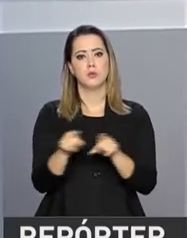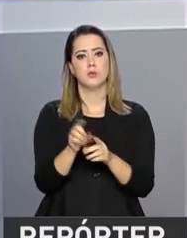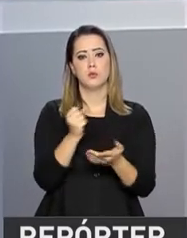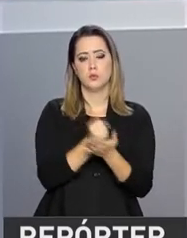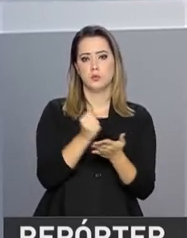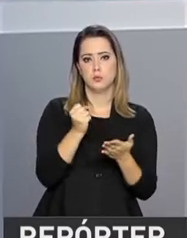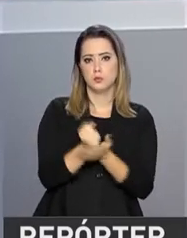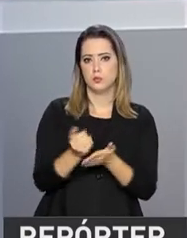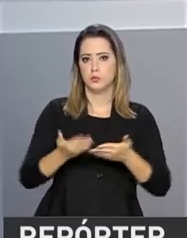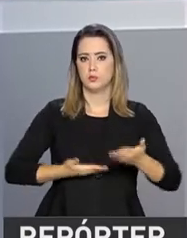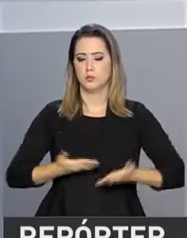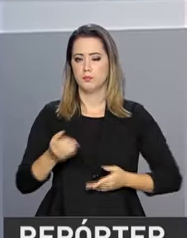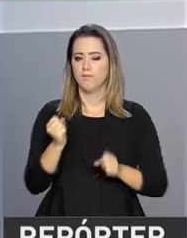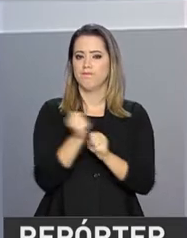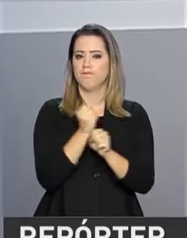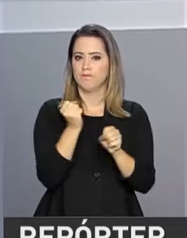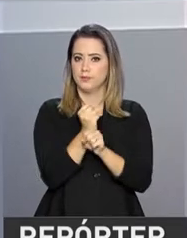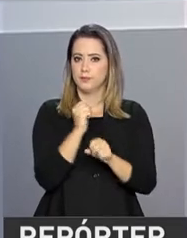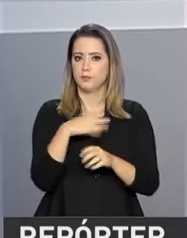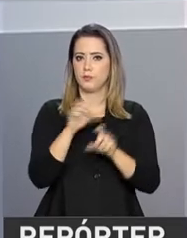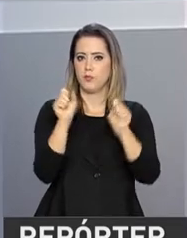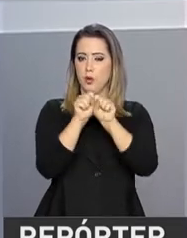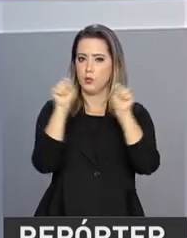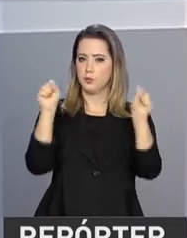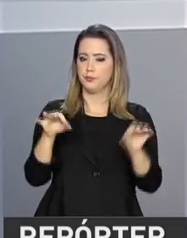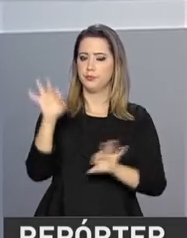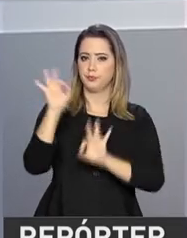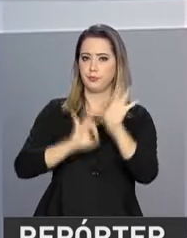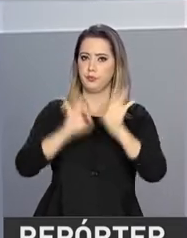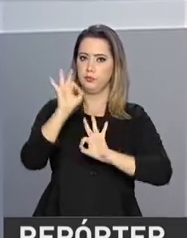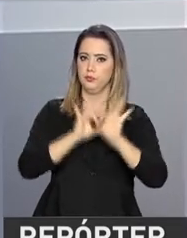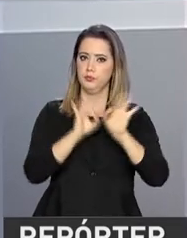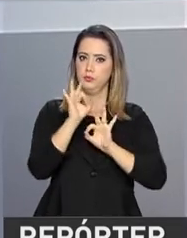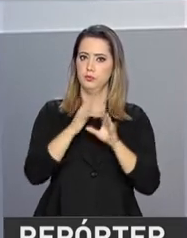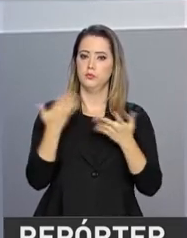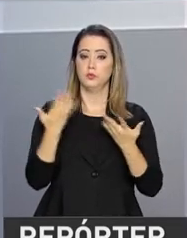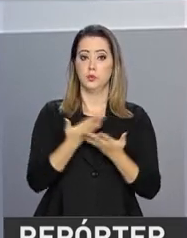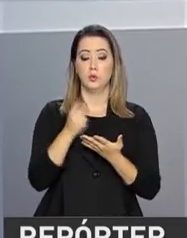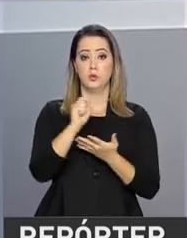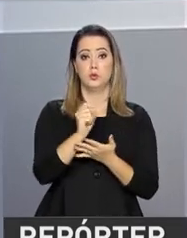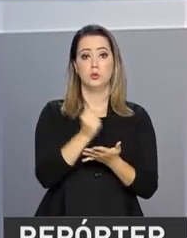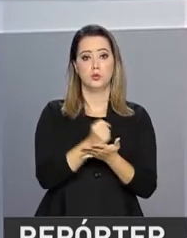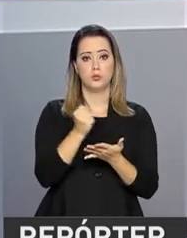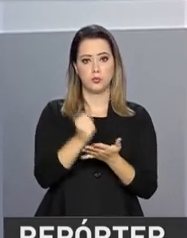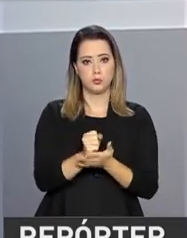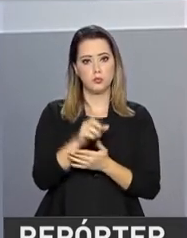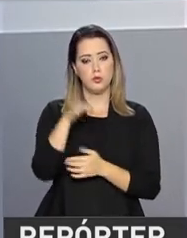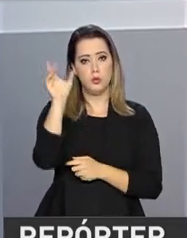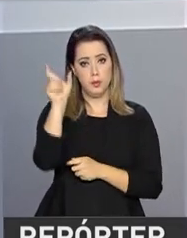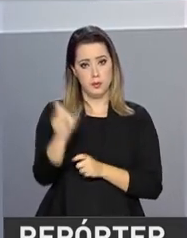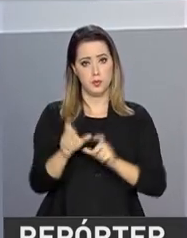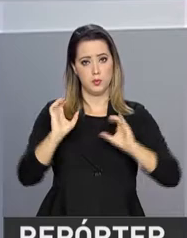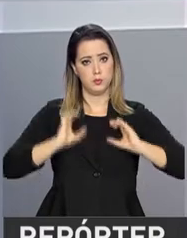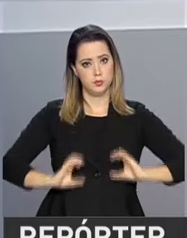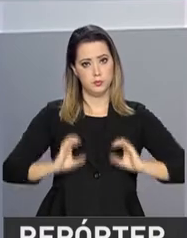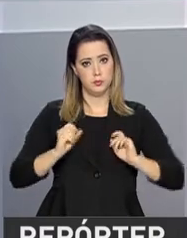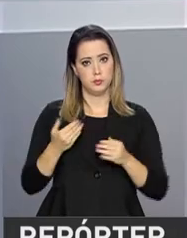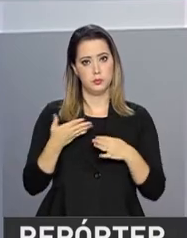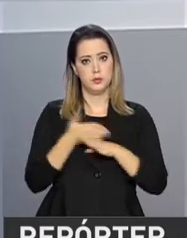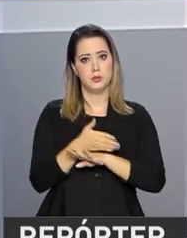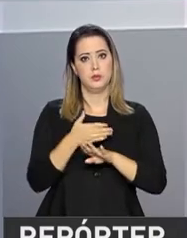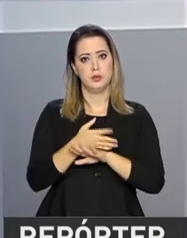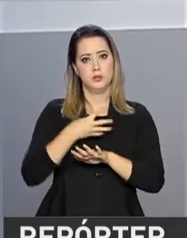de serviços e obras o sistema de planejamento de gerenciamento de contratações o cidadão também terá acesso às informações